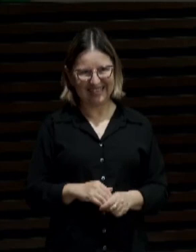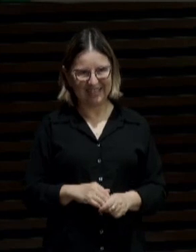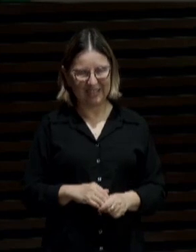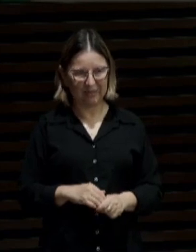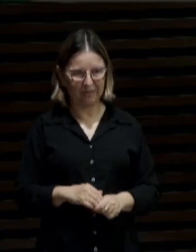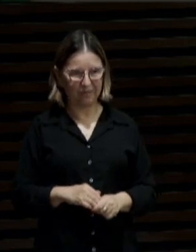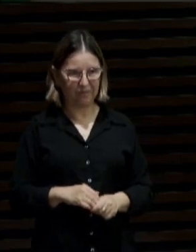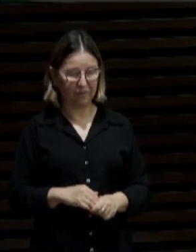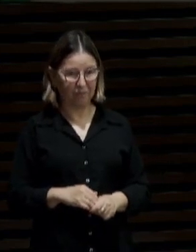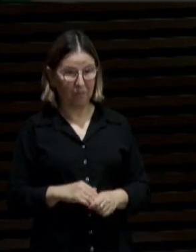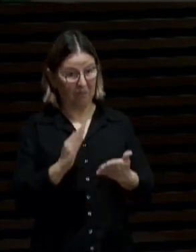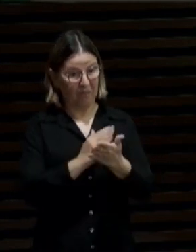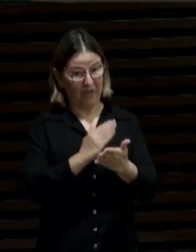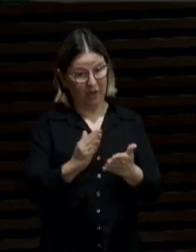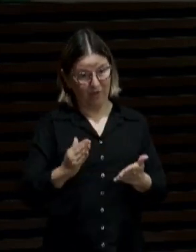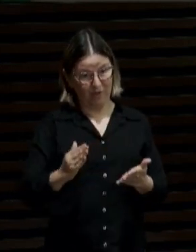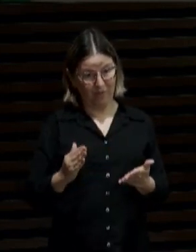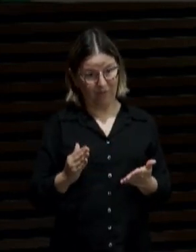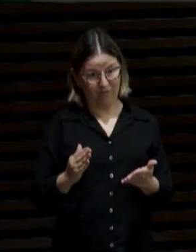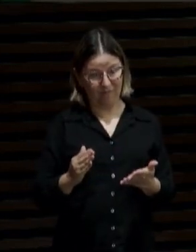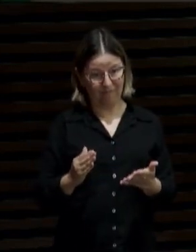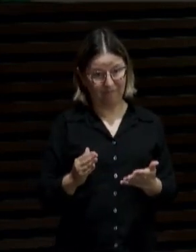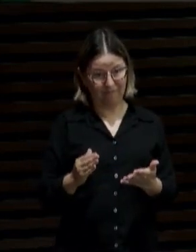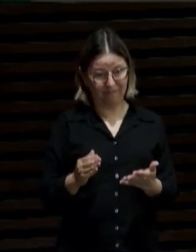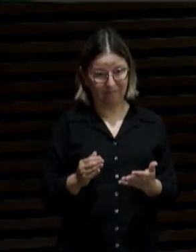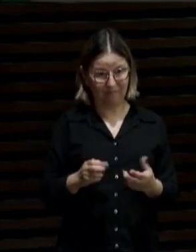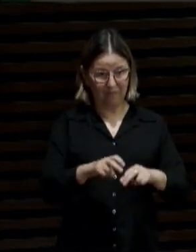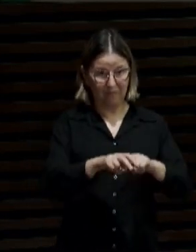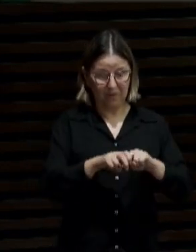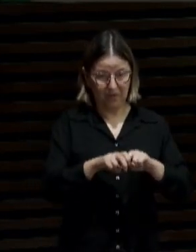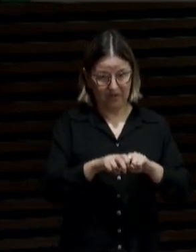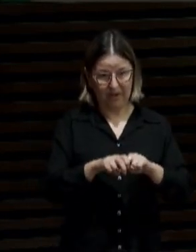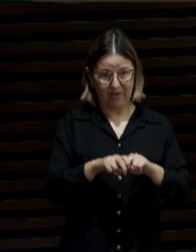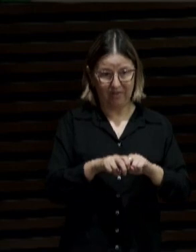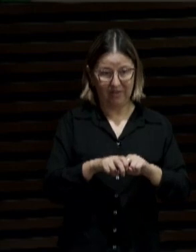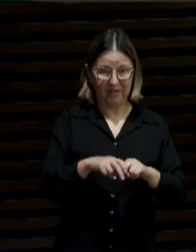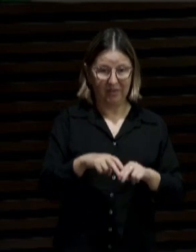Enquanto alguns, movidos por sua visão corrompida pelo pecado, gritam injustiça,